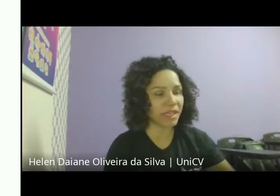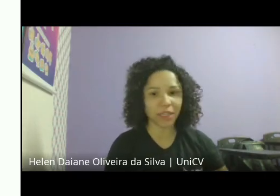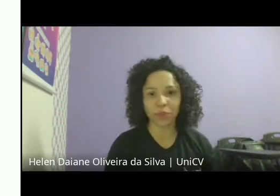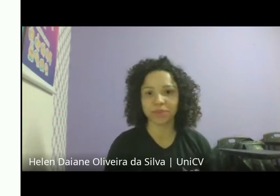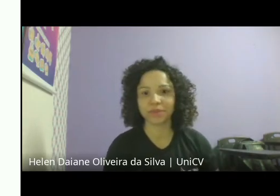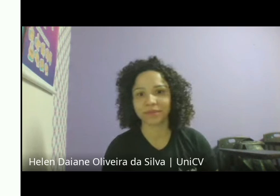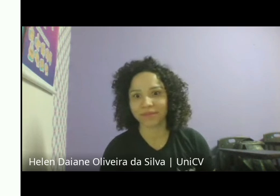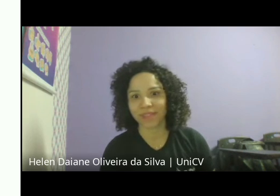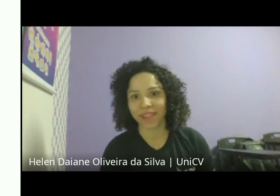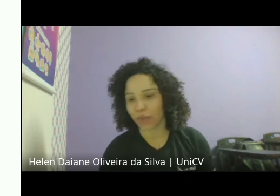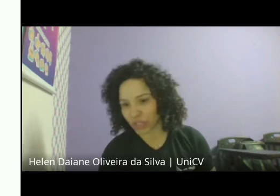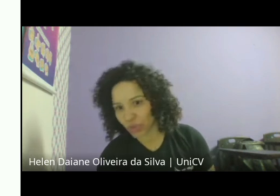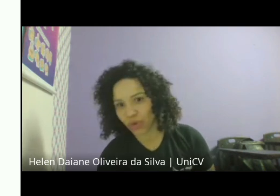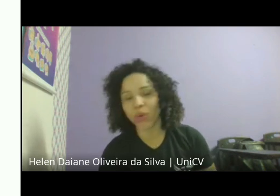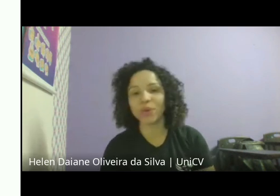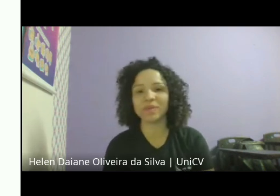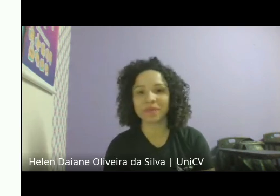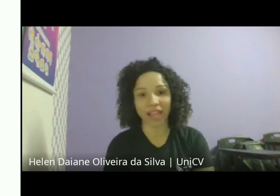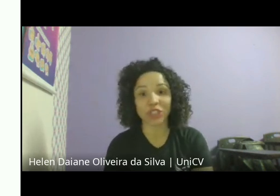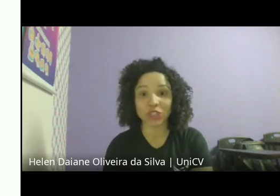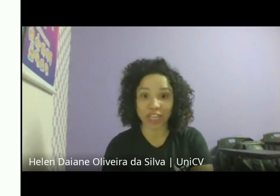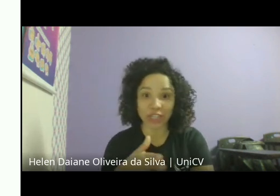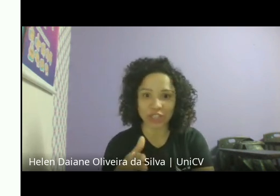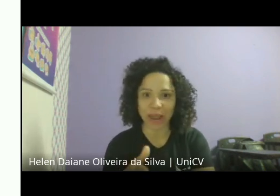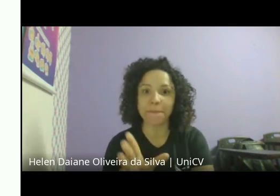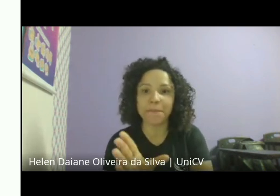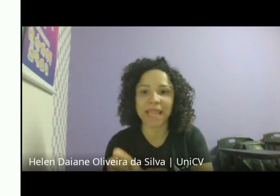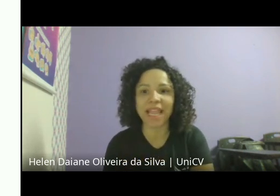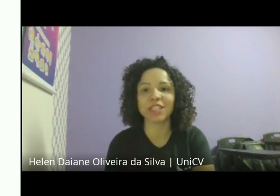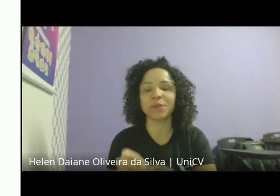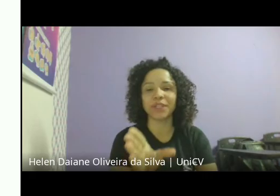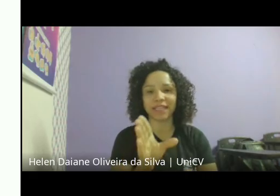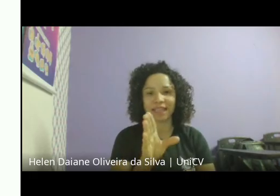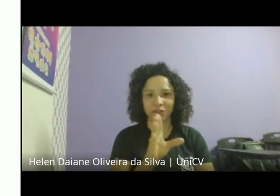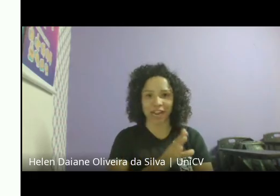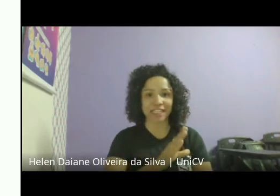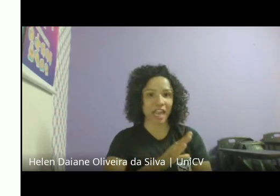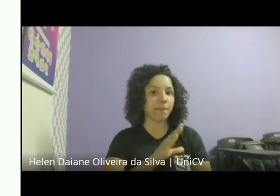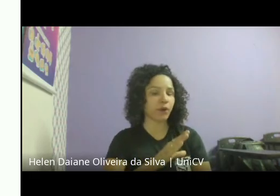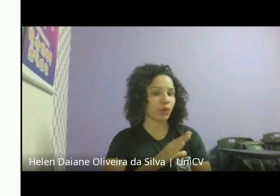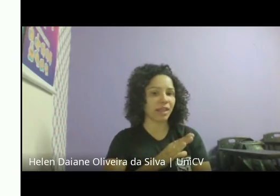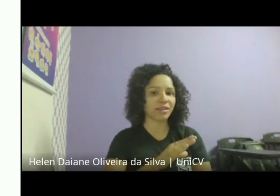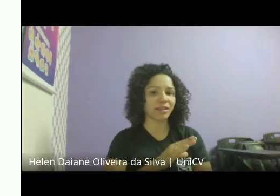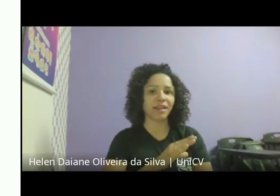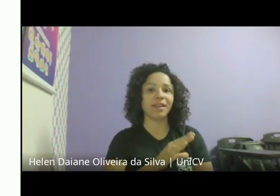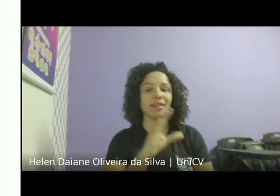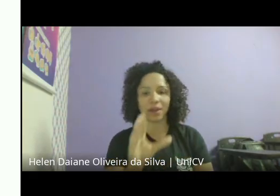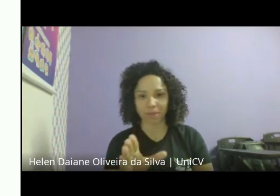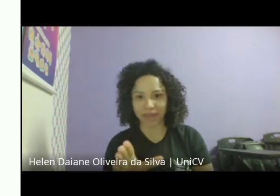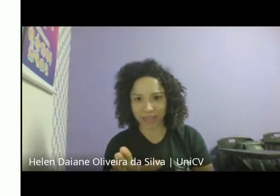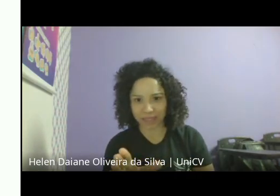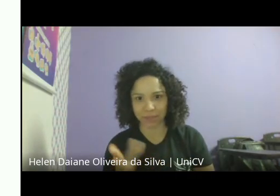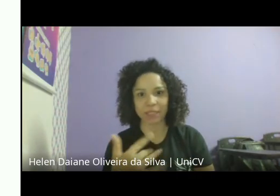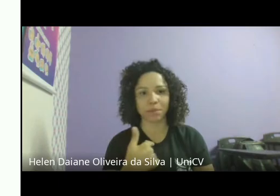o menino? É o cachorro? A gente tem que indicar, mesmo que na frase em português